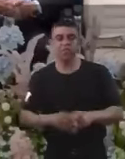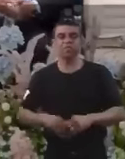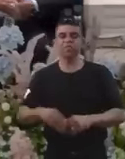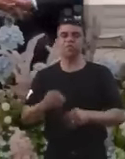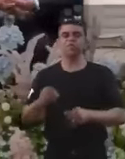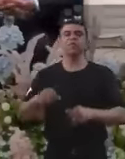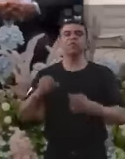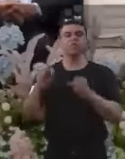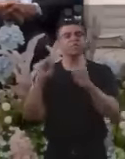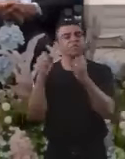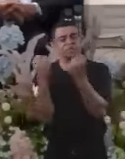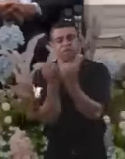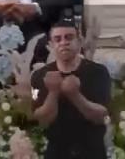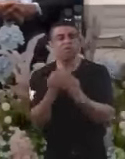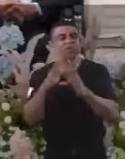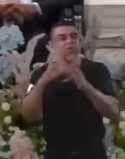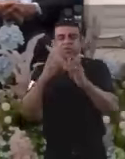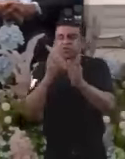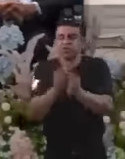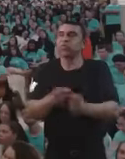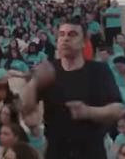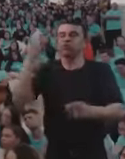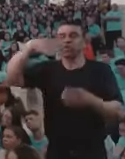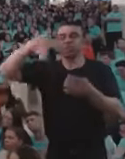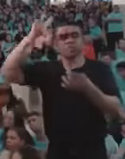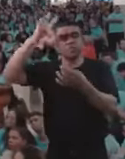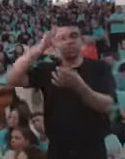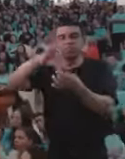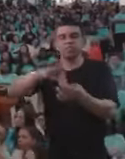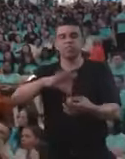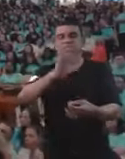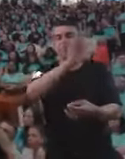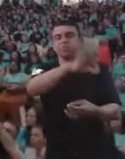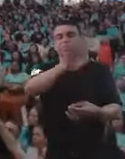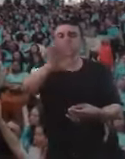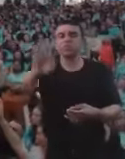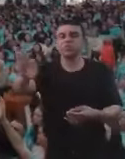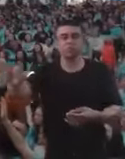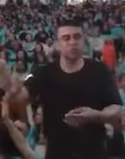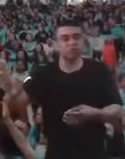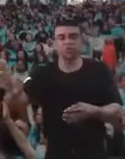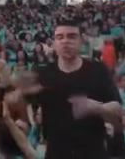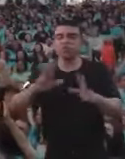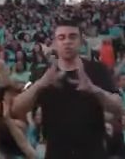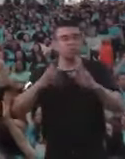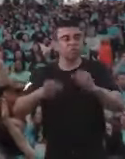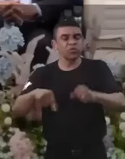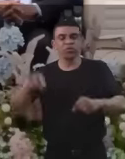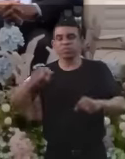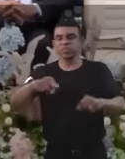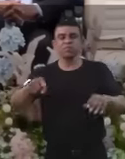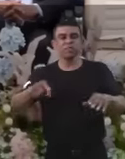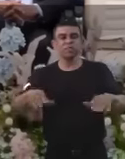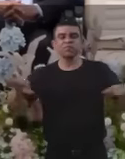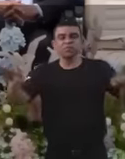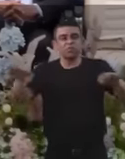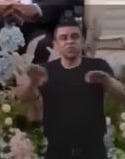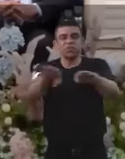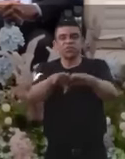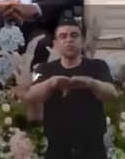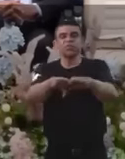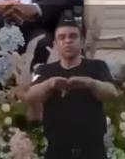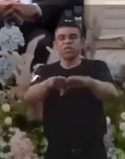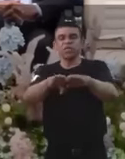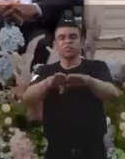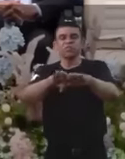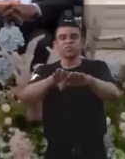do Espírito numa só comunidade, sem ninguém se sentir superior ao outro. Ai, irmão, judeus